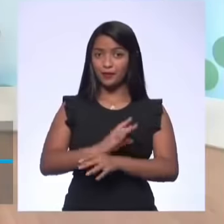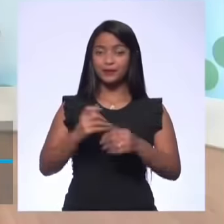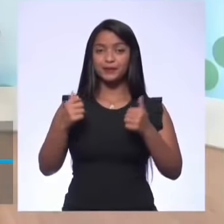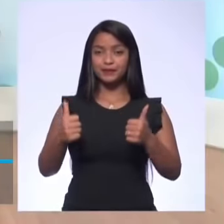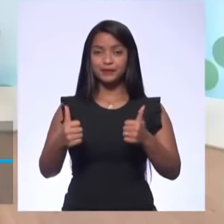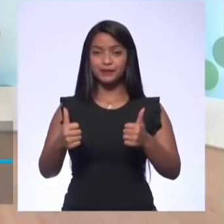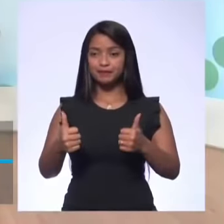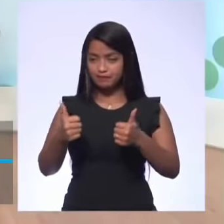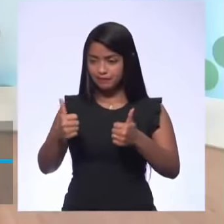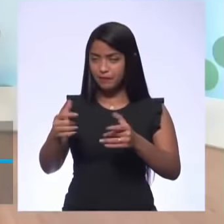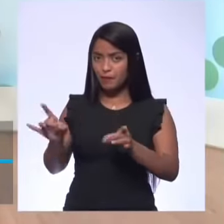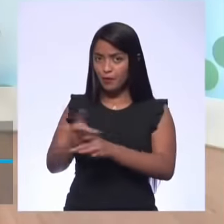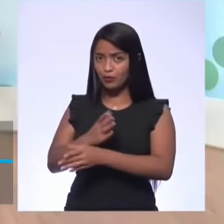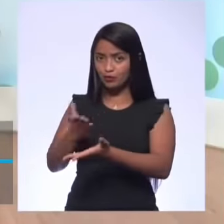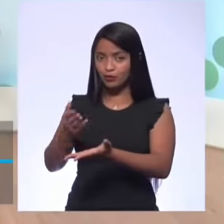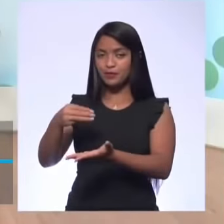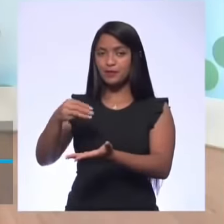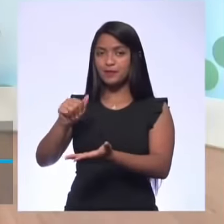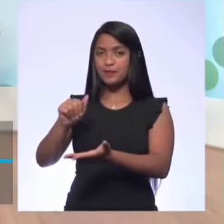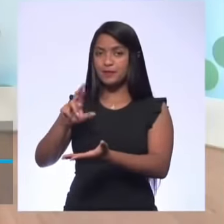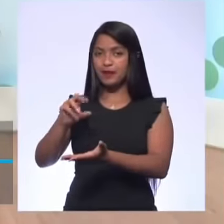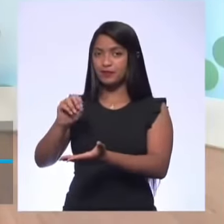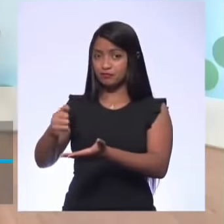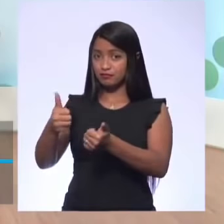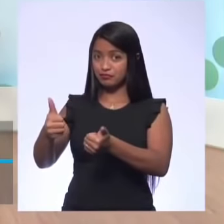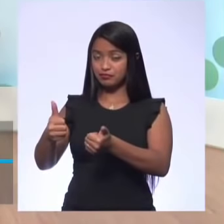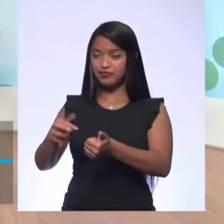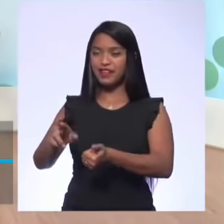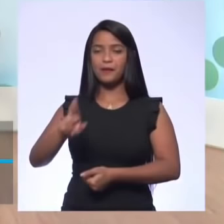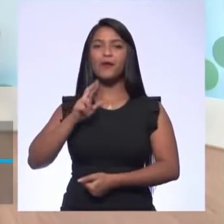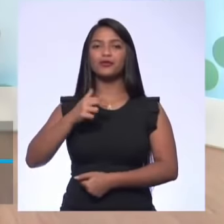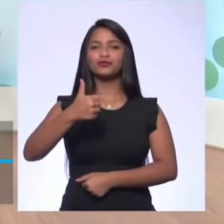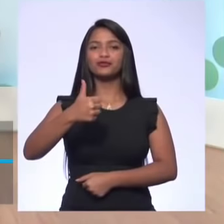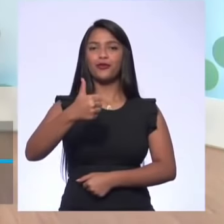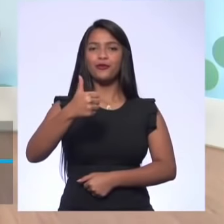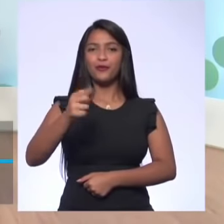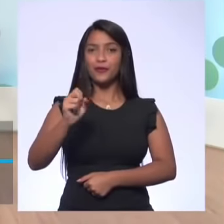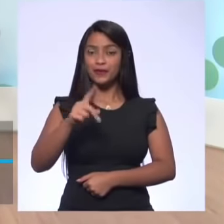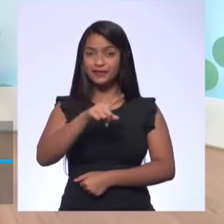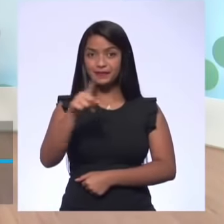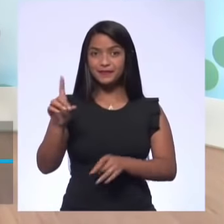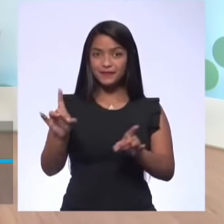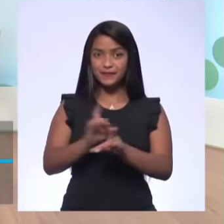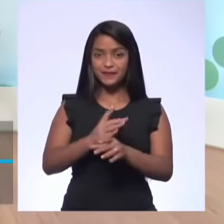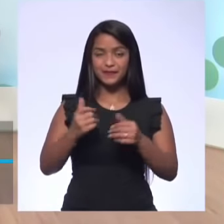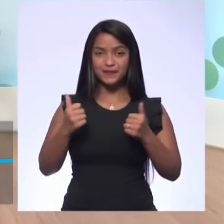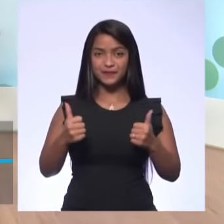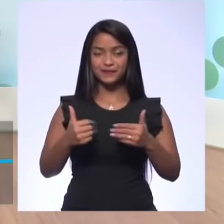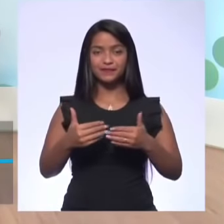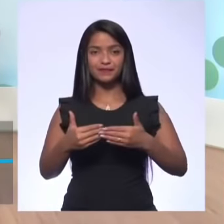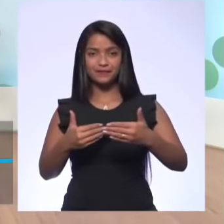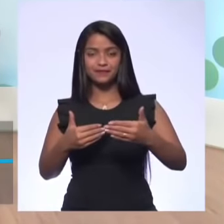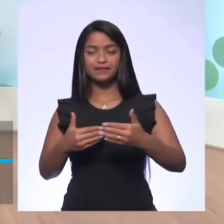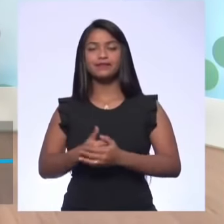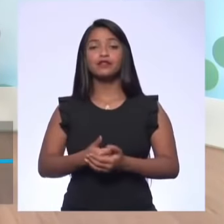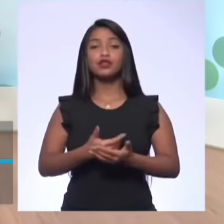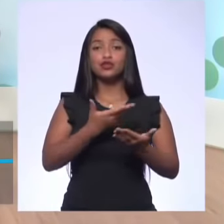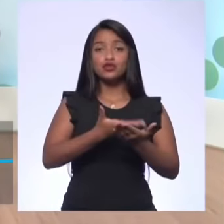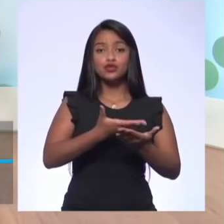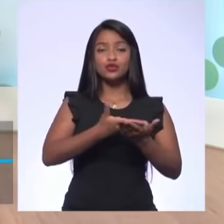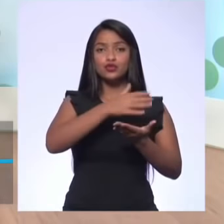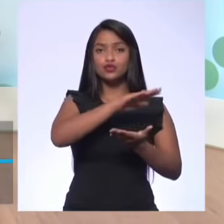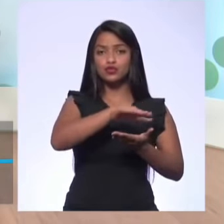Pronto, Marcos? Already? Ó, o Marcos falou que tá jóia. Preparados, alunos? Vai ser Students Against